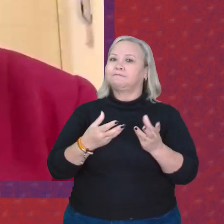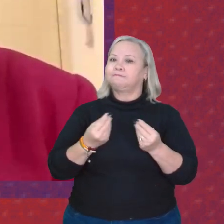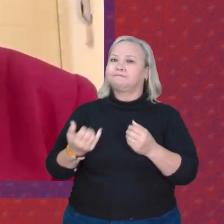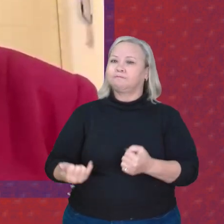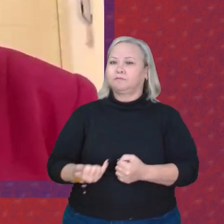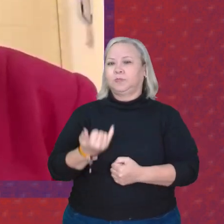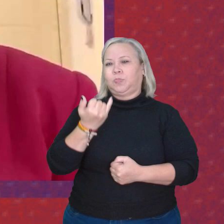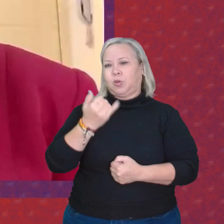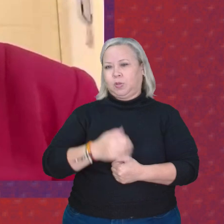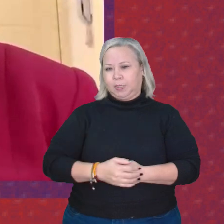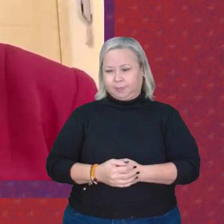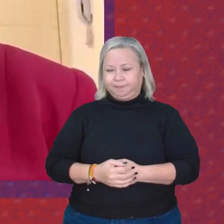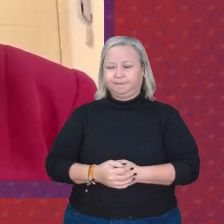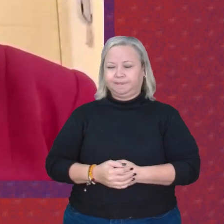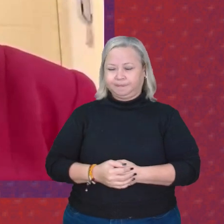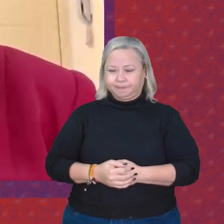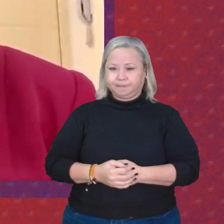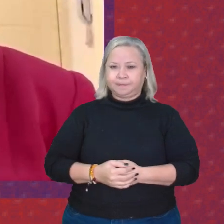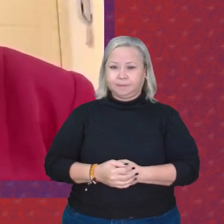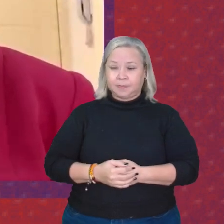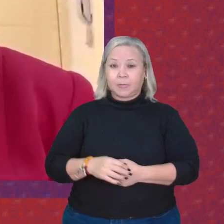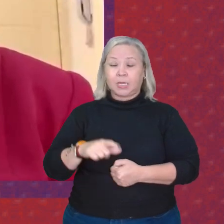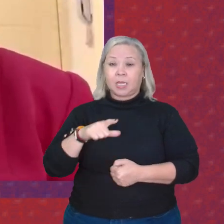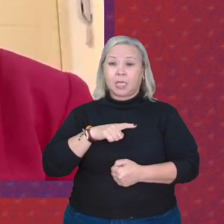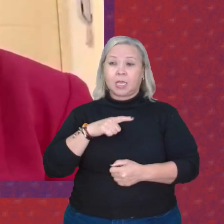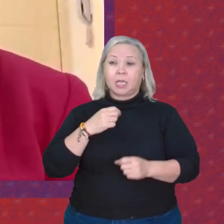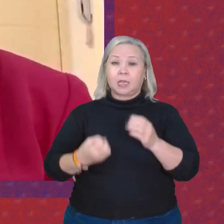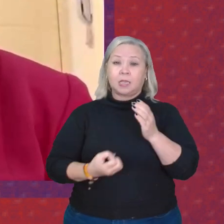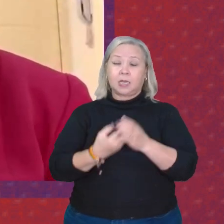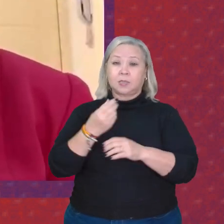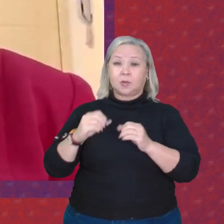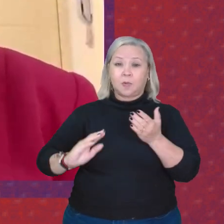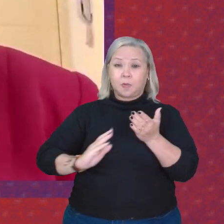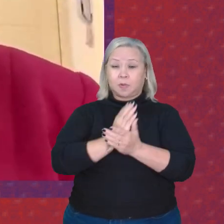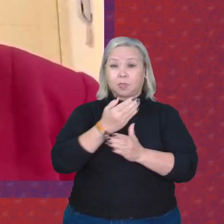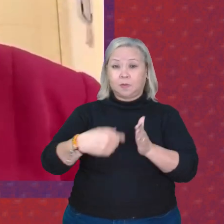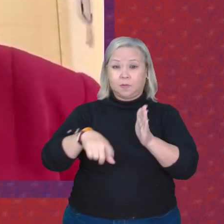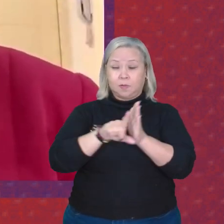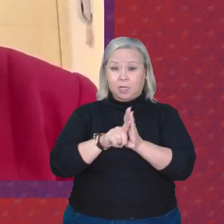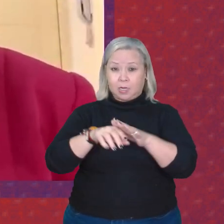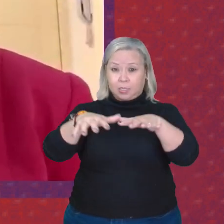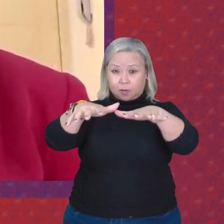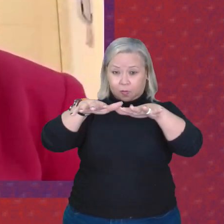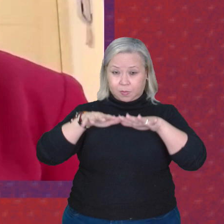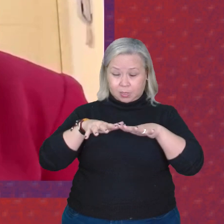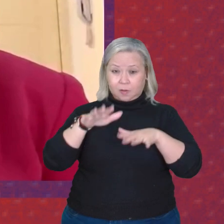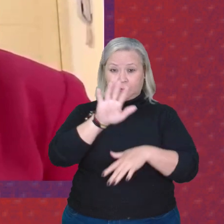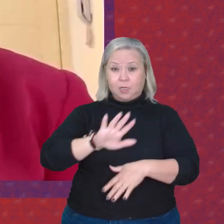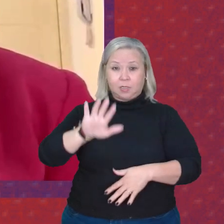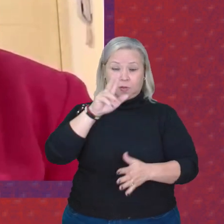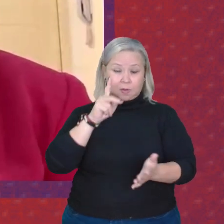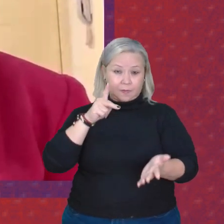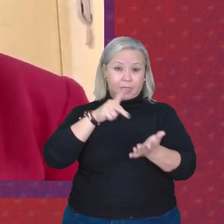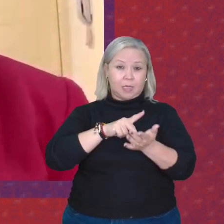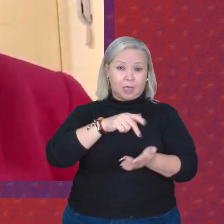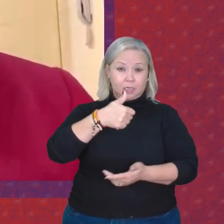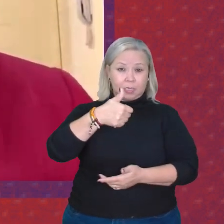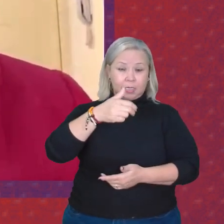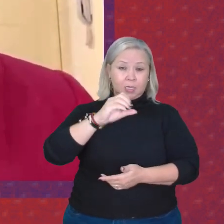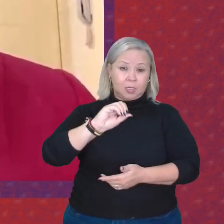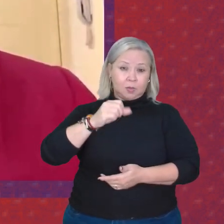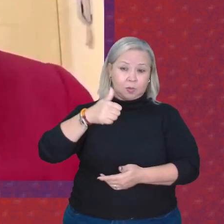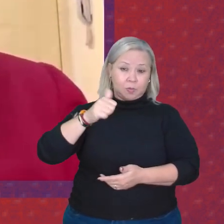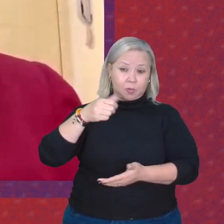ser relevado. E tivemos a promulgação da Lei da Comissão Nacional da Verdade, em 2011, né, para